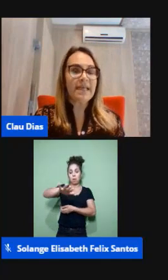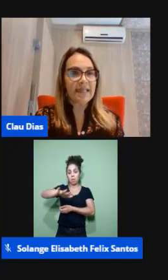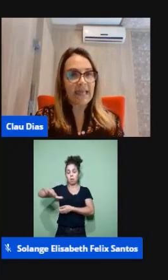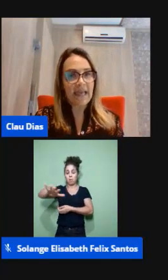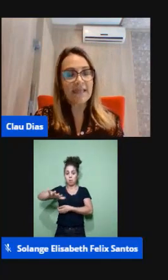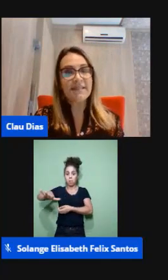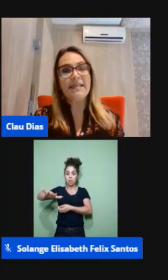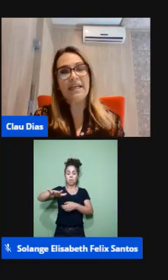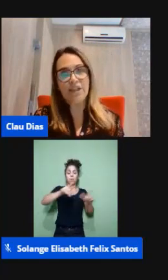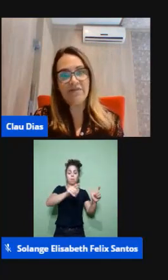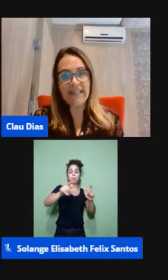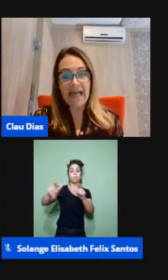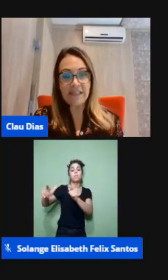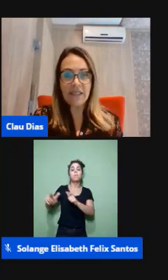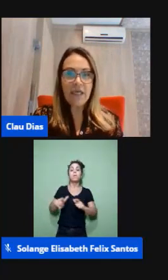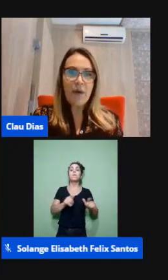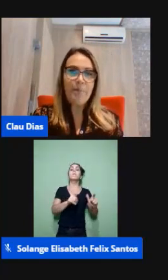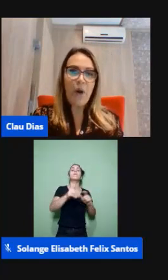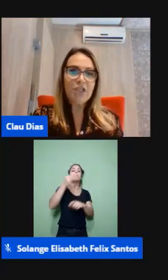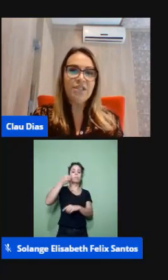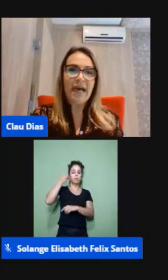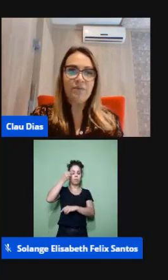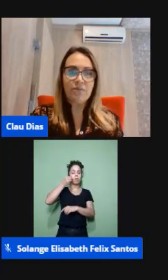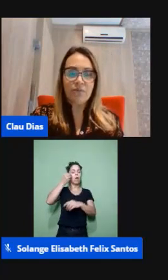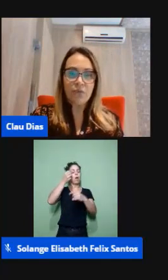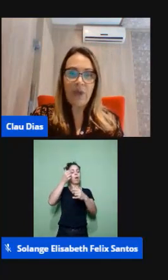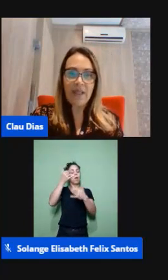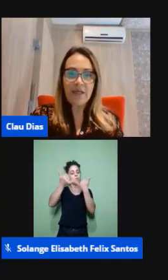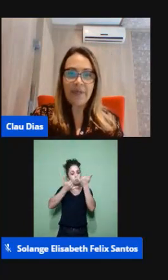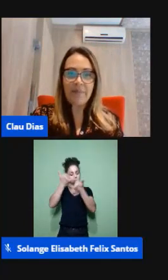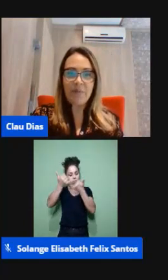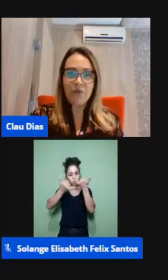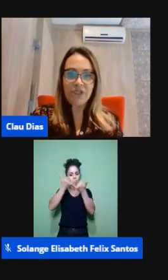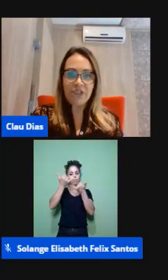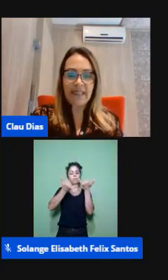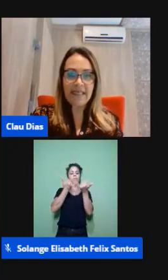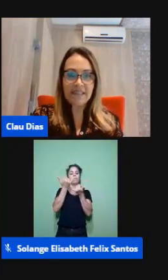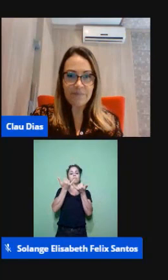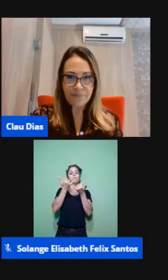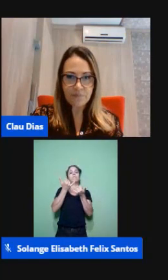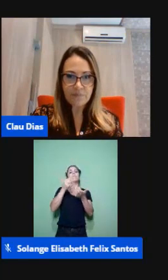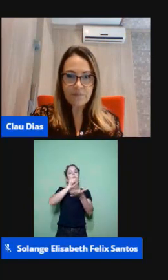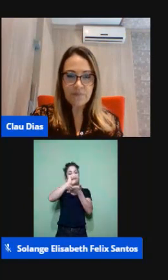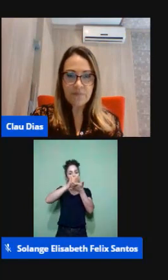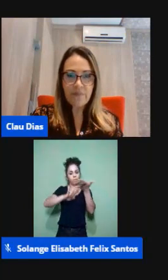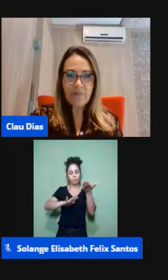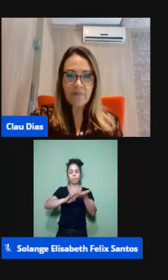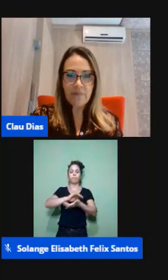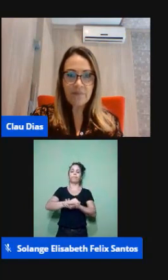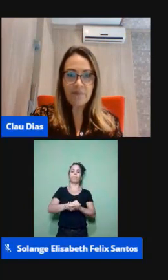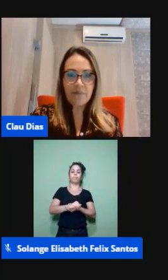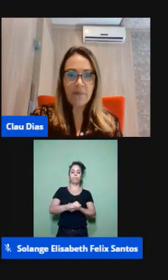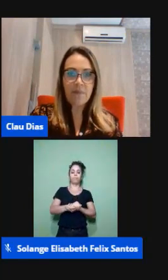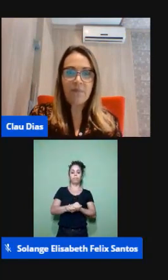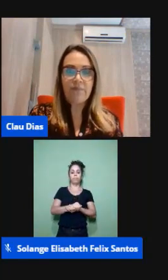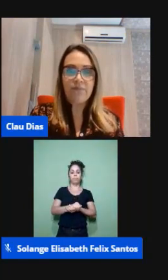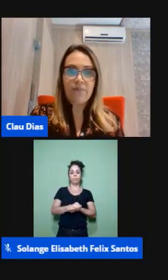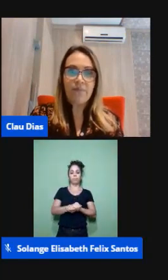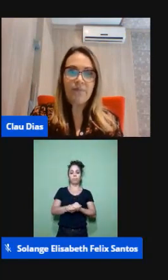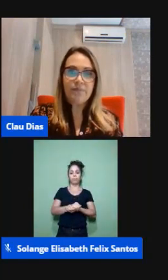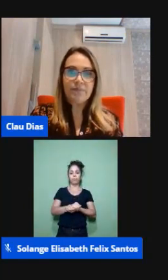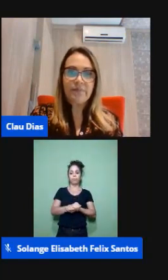pelas brincadeiras e atividades. Pode dar um enter para mim, por gentileza?